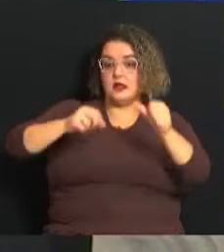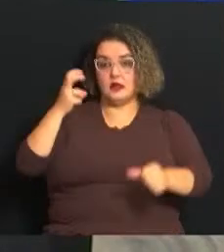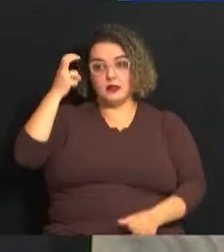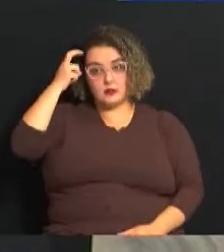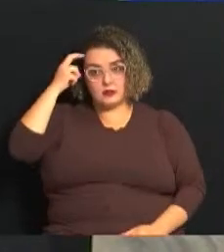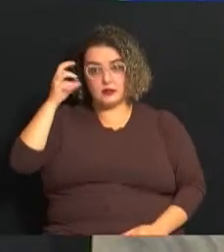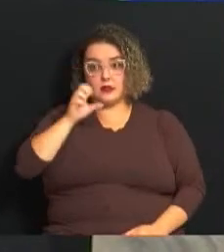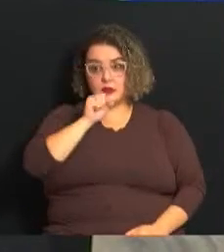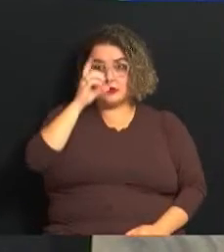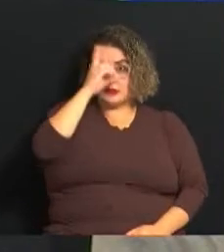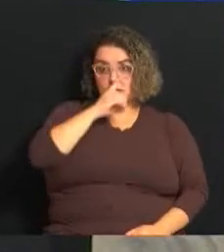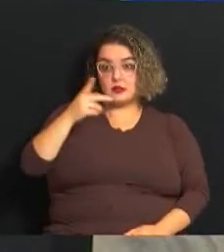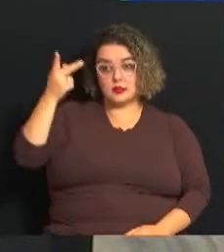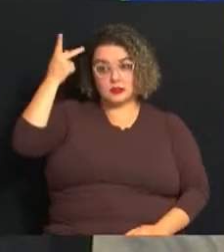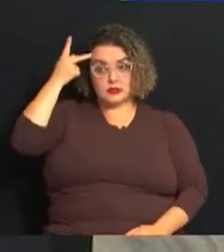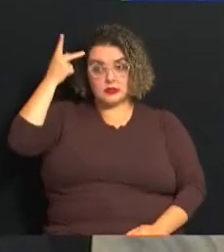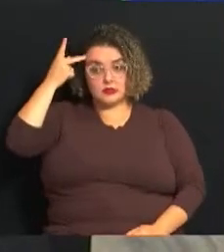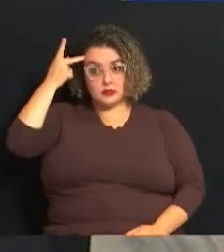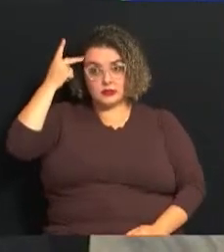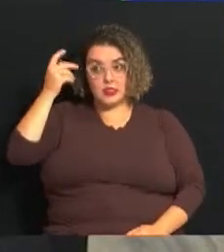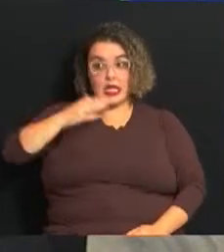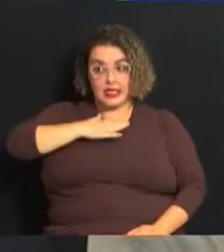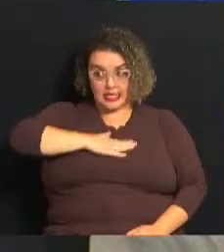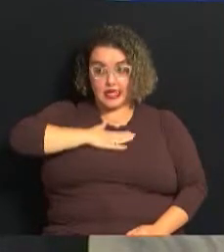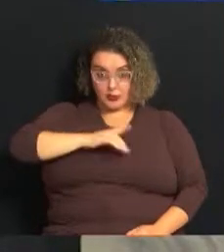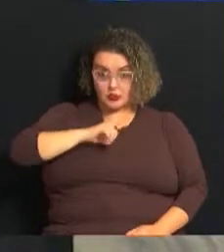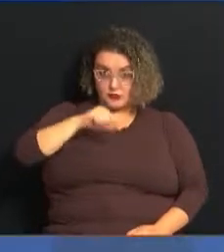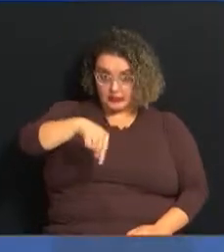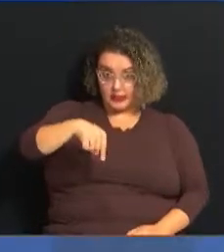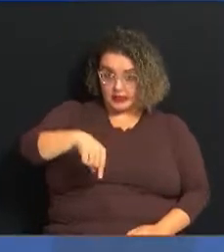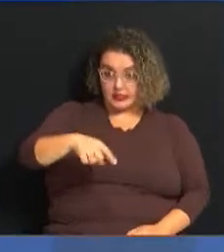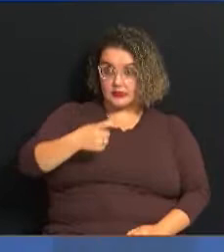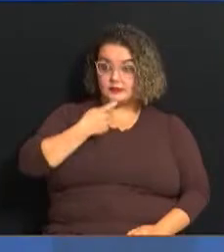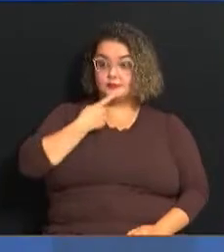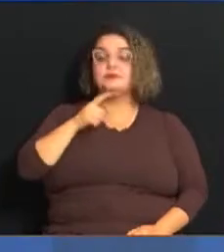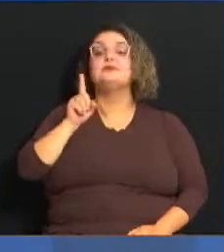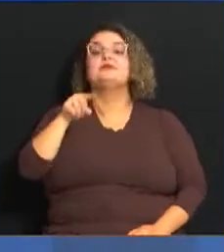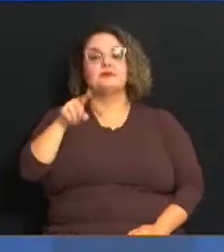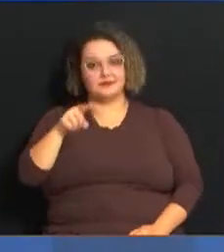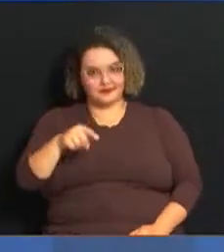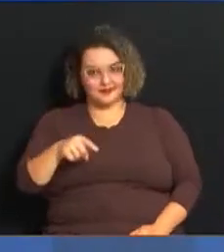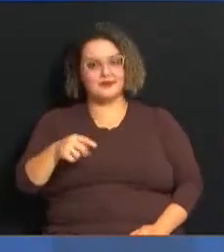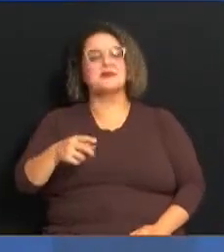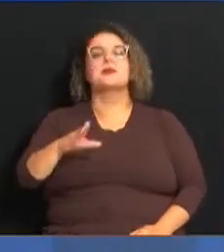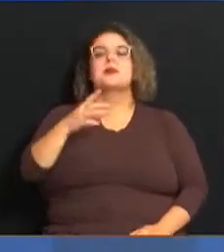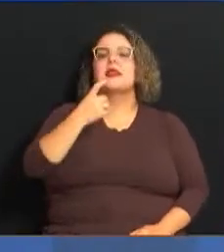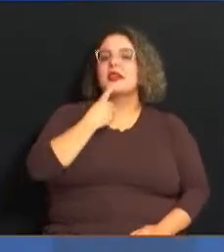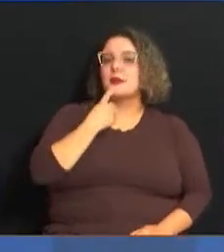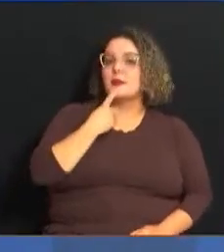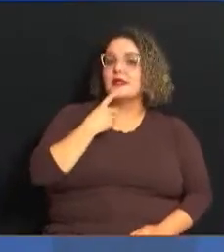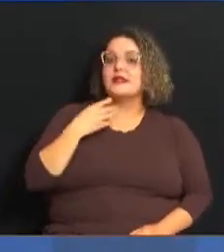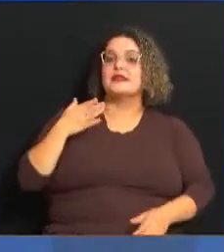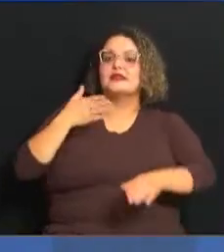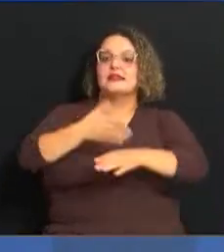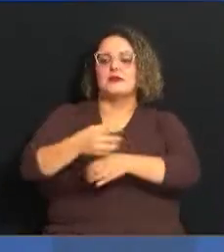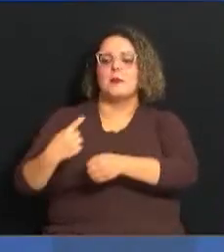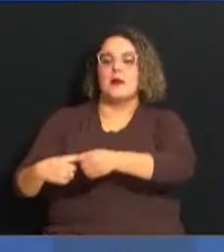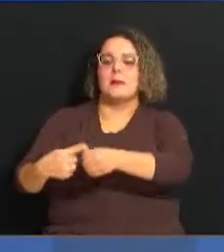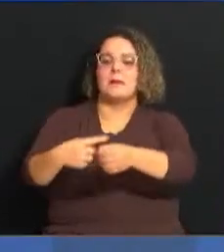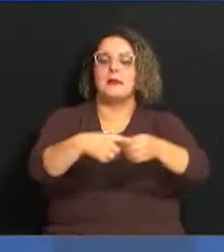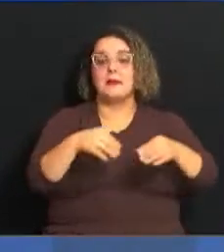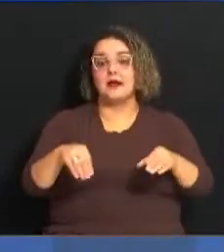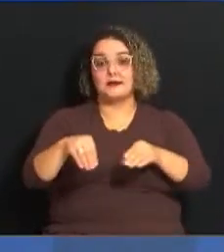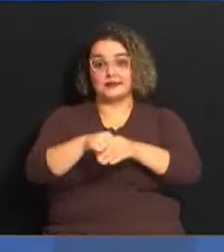na cidade de São Paulo. Em agosto vai ter aqui em Campinas? É sim, olha, Campinas entra no circuito das cidades do interior paulistas que